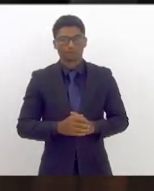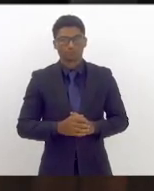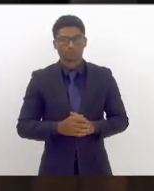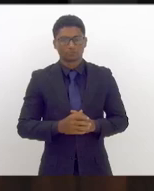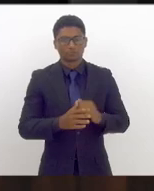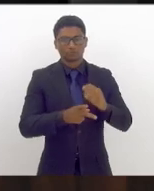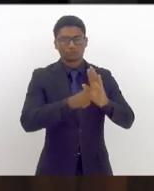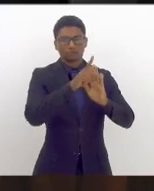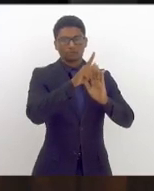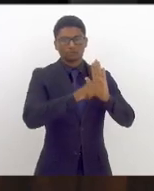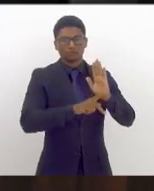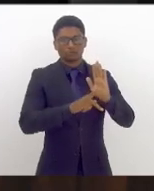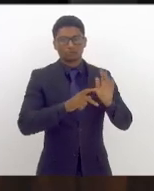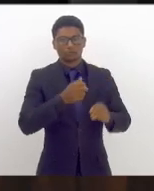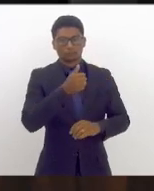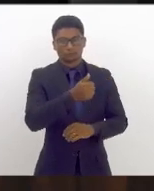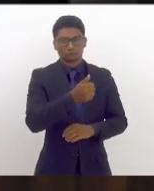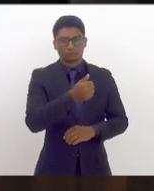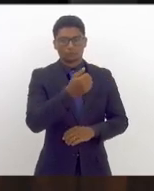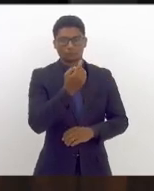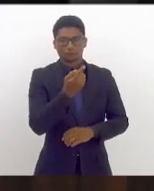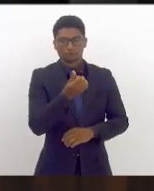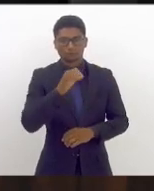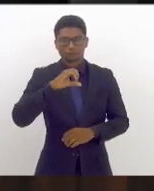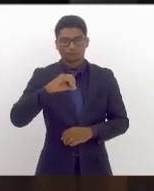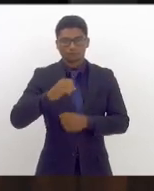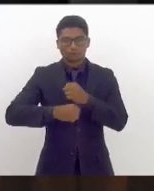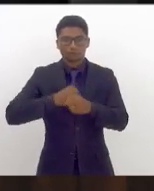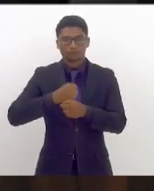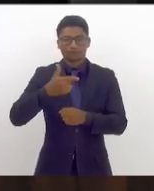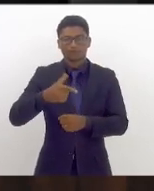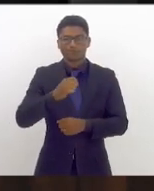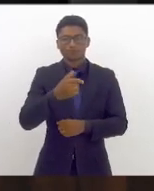projeto de resolução 16 90 de 22